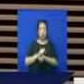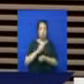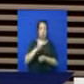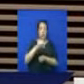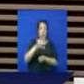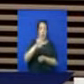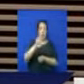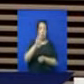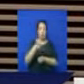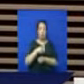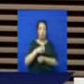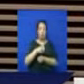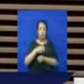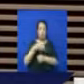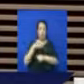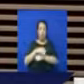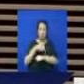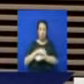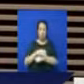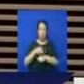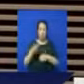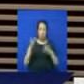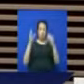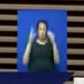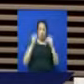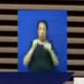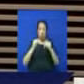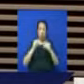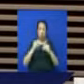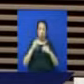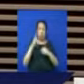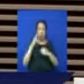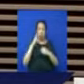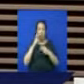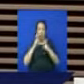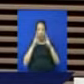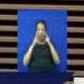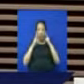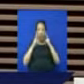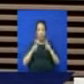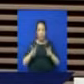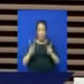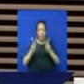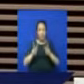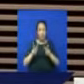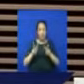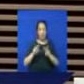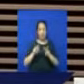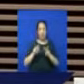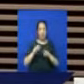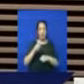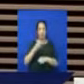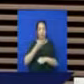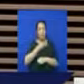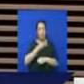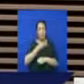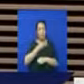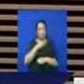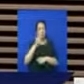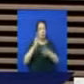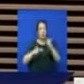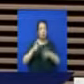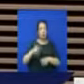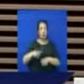daquela noite. E fiquei muito contente de ver assim, amigos que eu não revia, Júlia, há muito tempo. Né? Pessoas que eu trabalhei no comércio, que eu conhecia